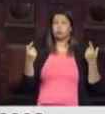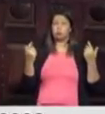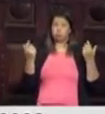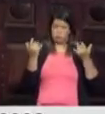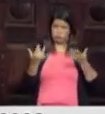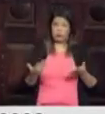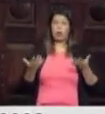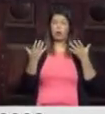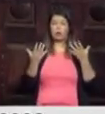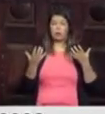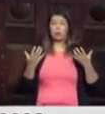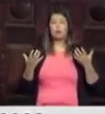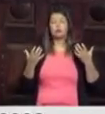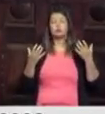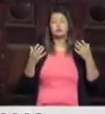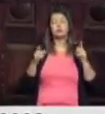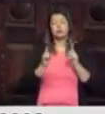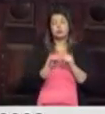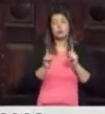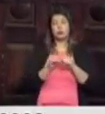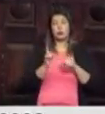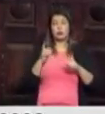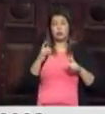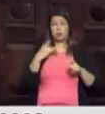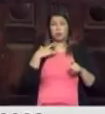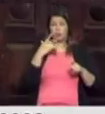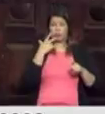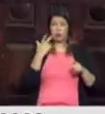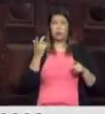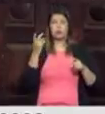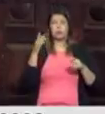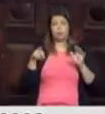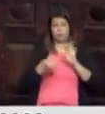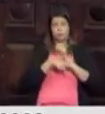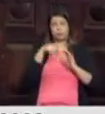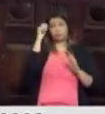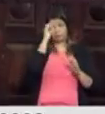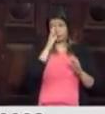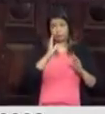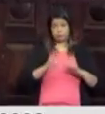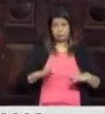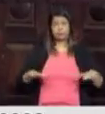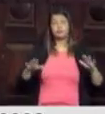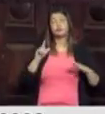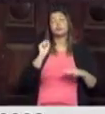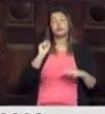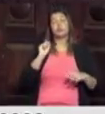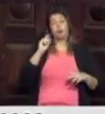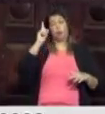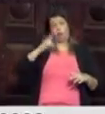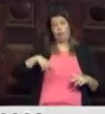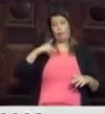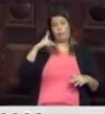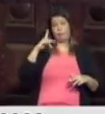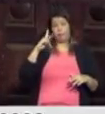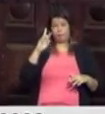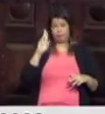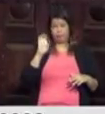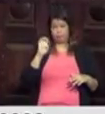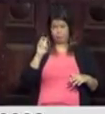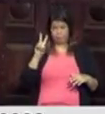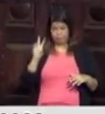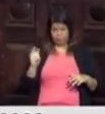na discussão nacional e também aqui no âmbito do nosso Estado, é a questão previdenciária. Eu estou me